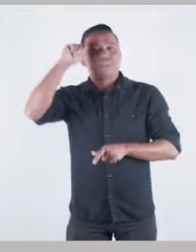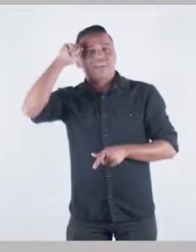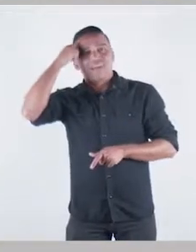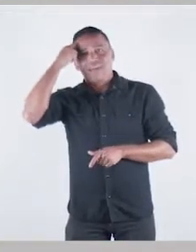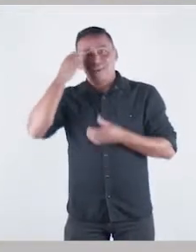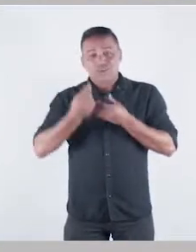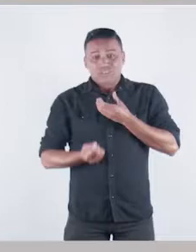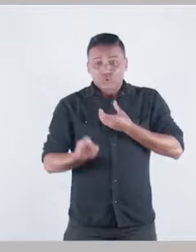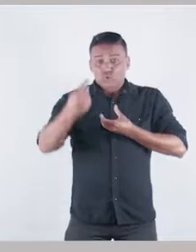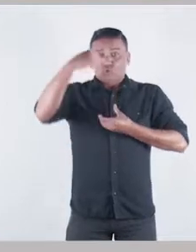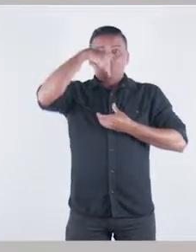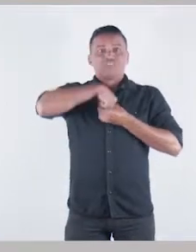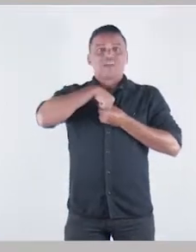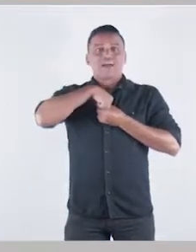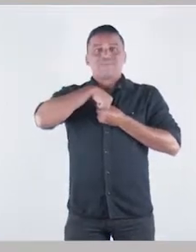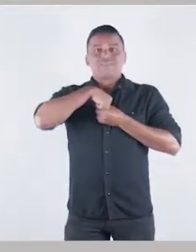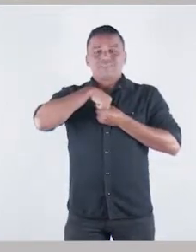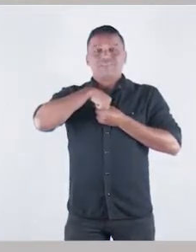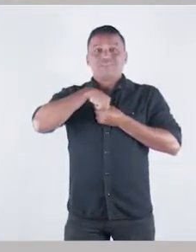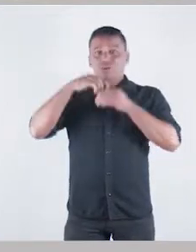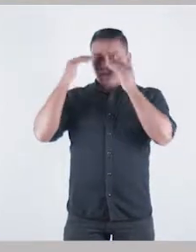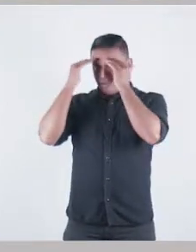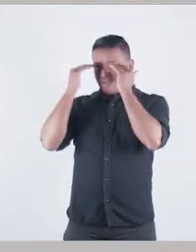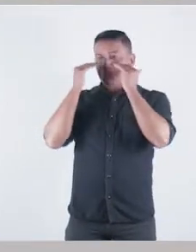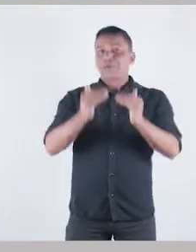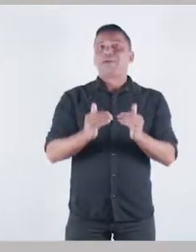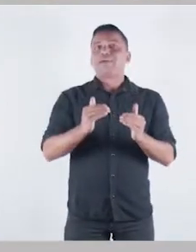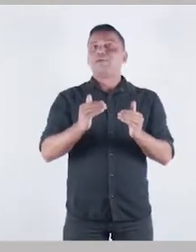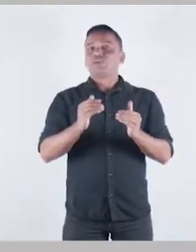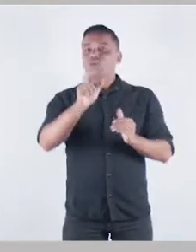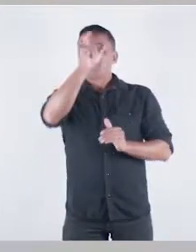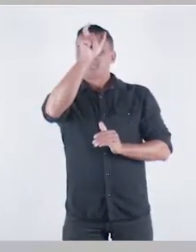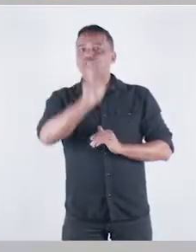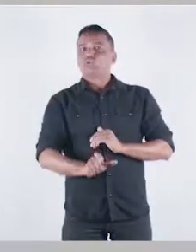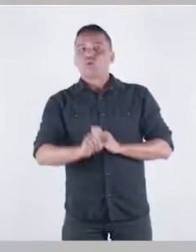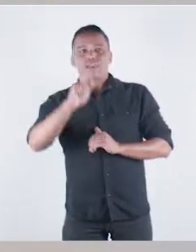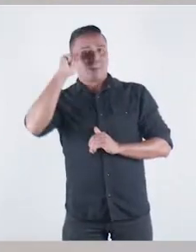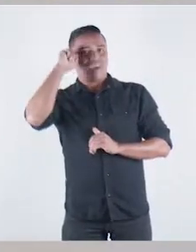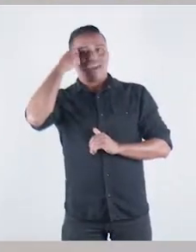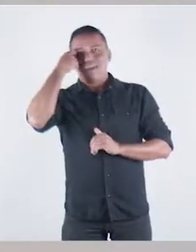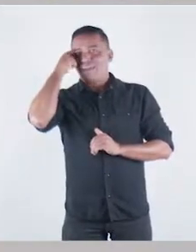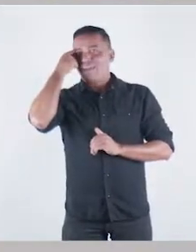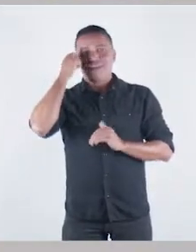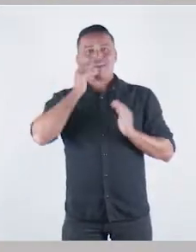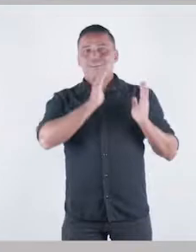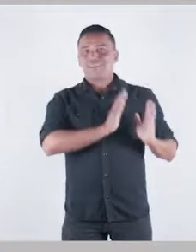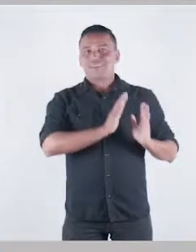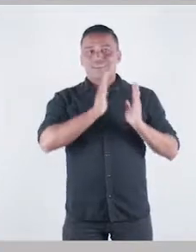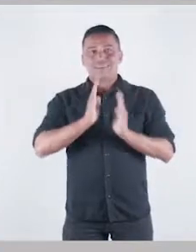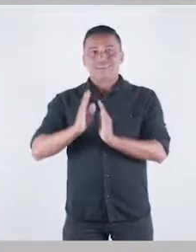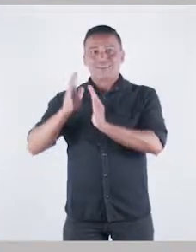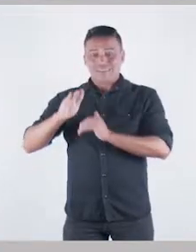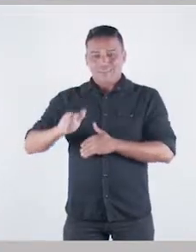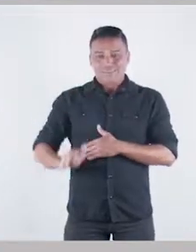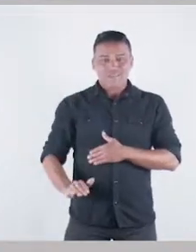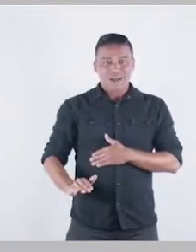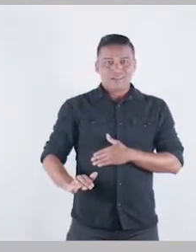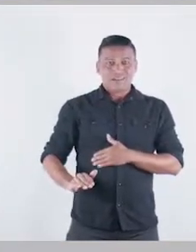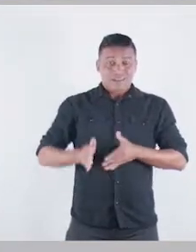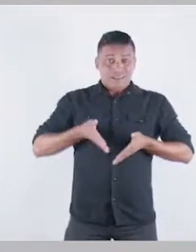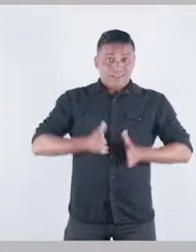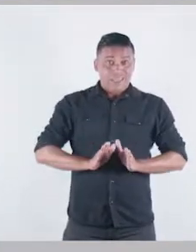que expressa o respeito pela vida negra nas suas diversas fases, desde a infância, desde o